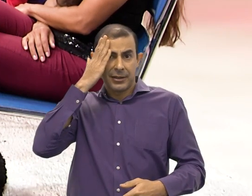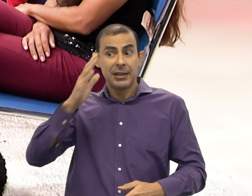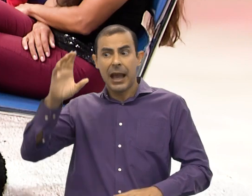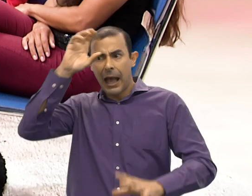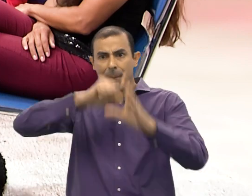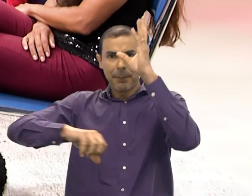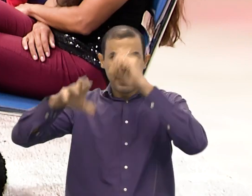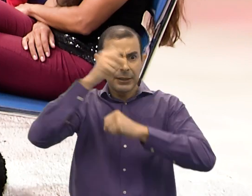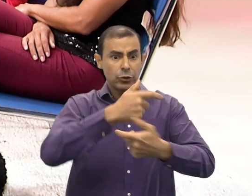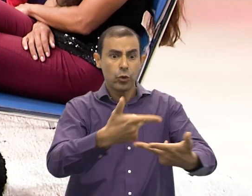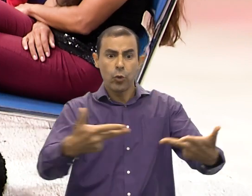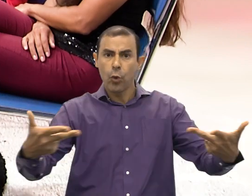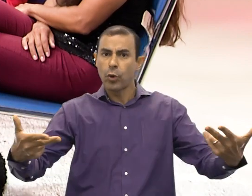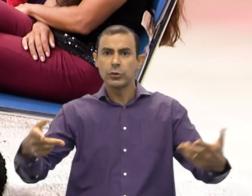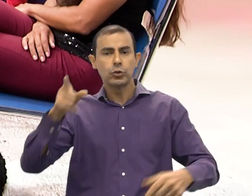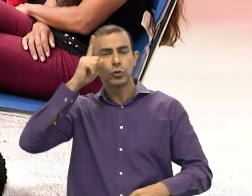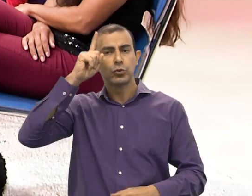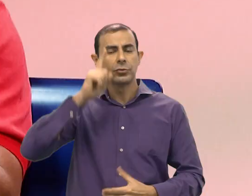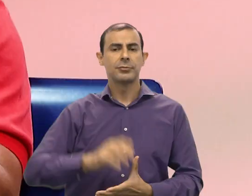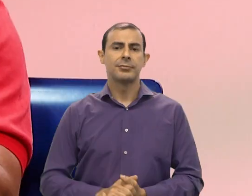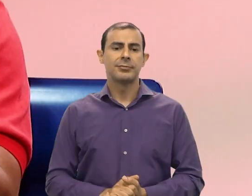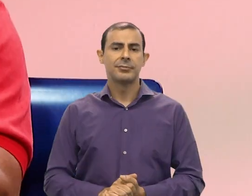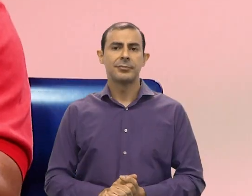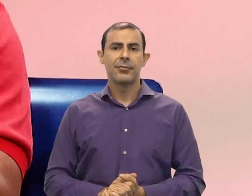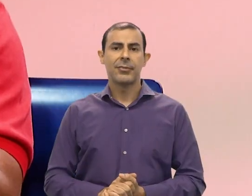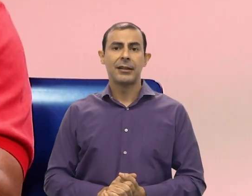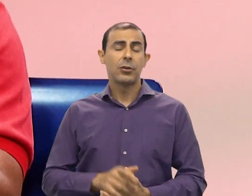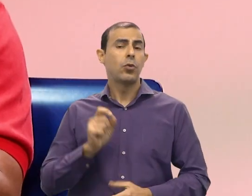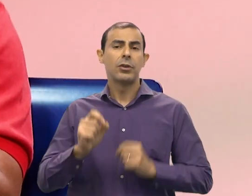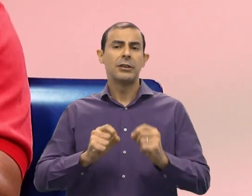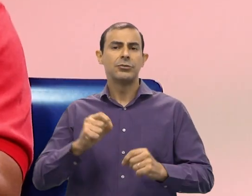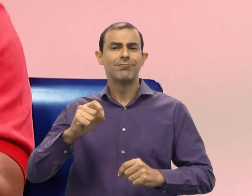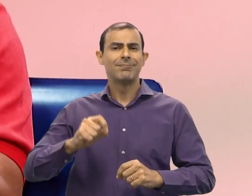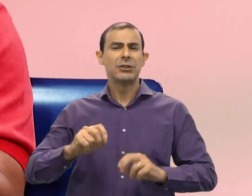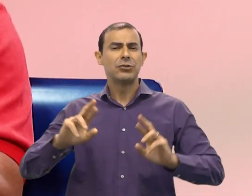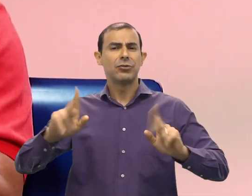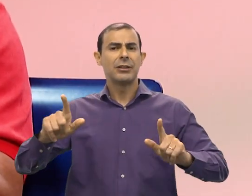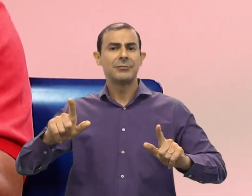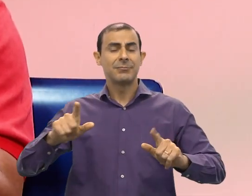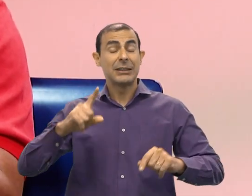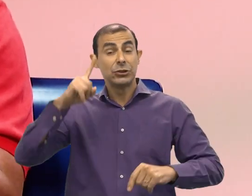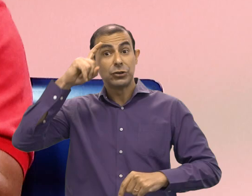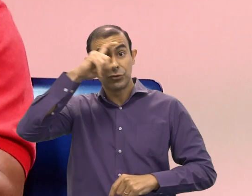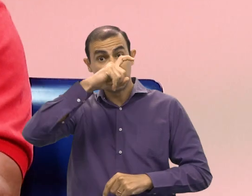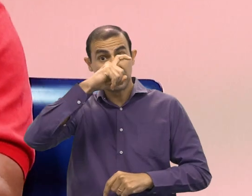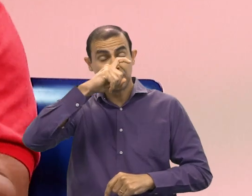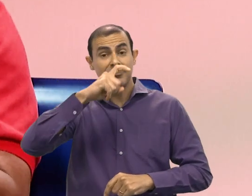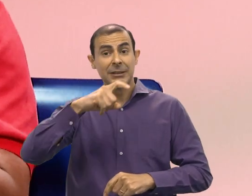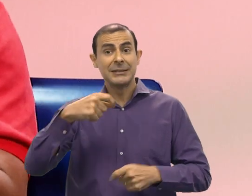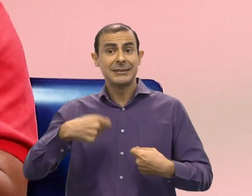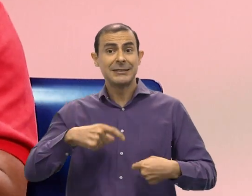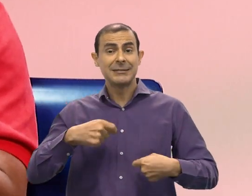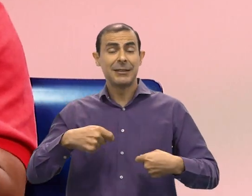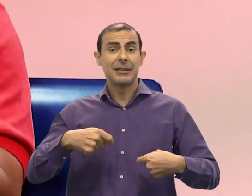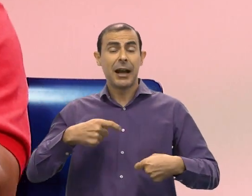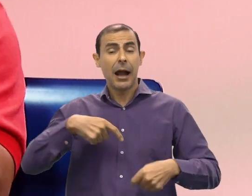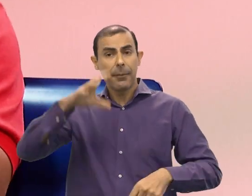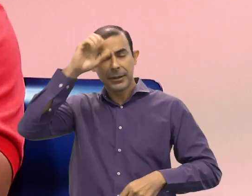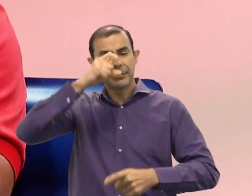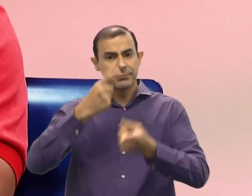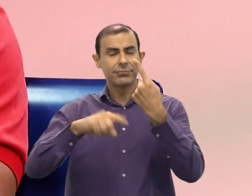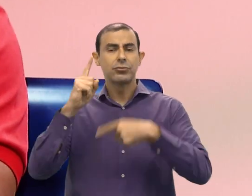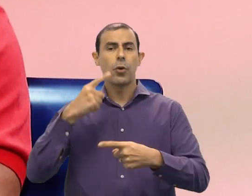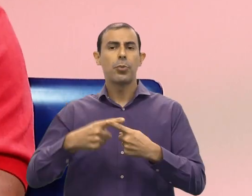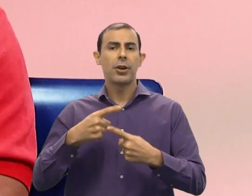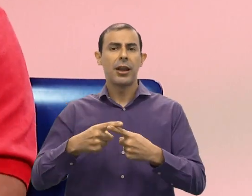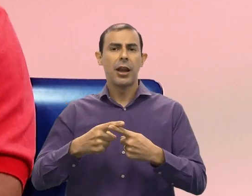dor, a indiferença, a dificuldade e a adversidade. Basta que a gente tenha humildade para entender o que